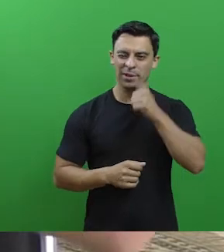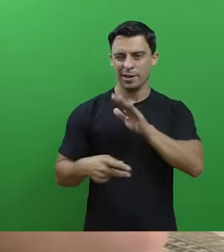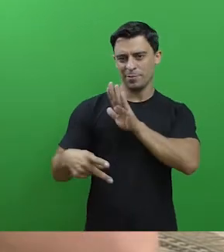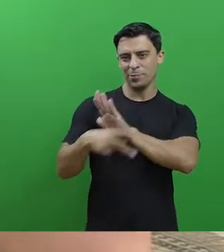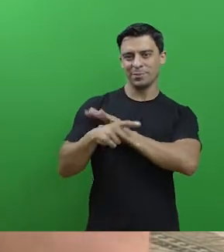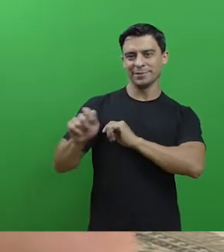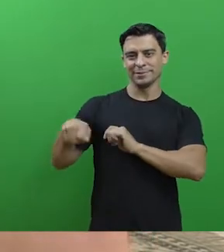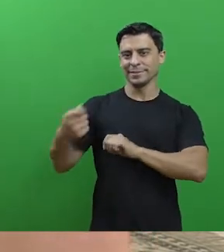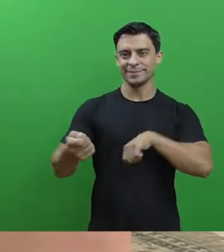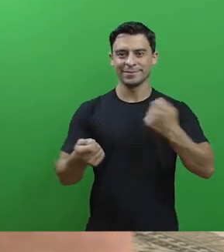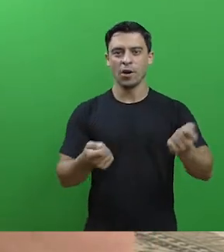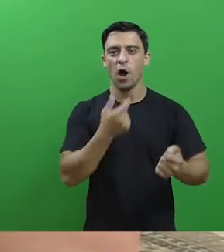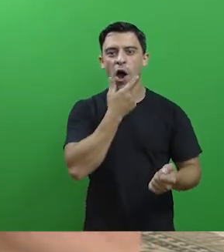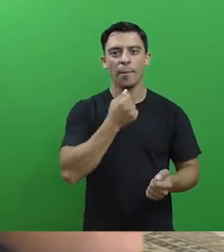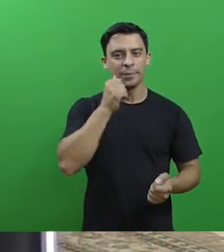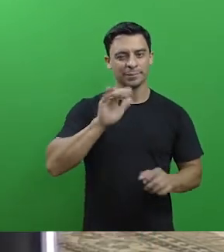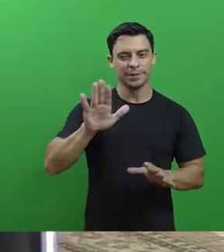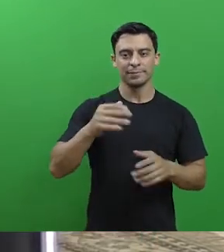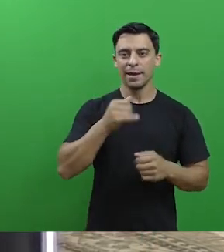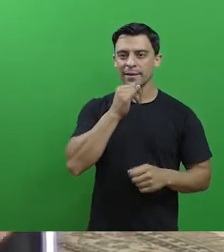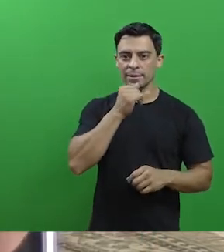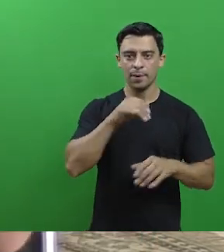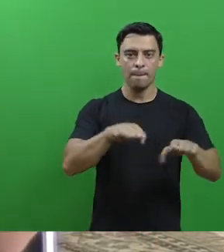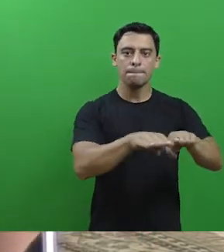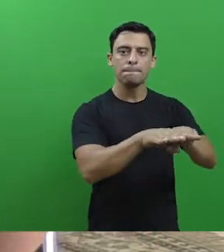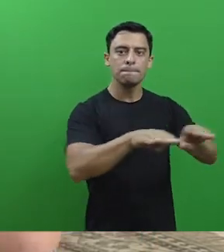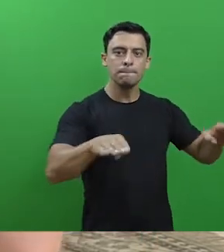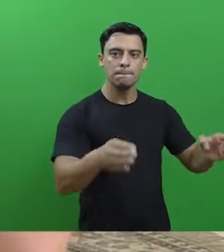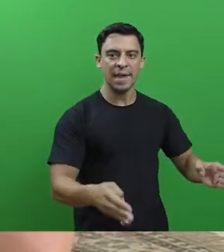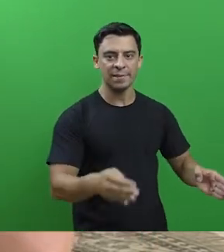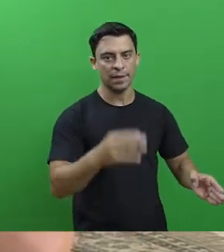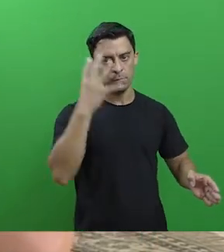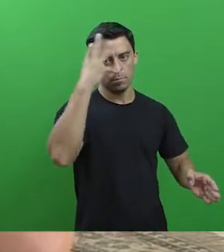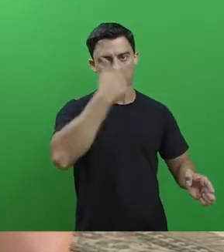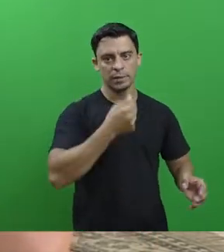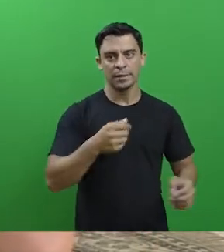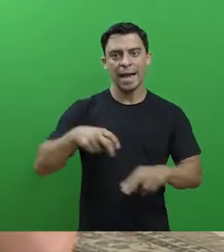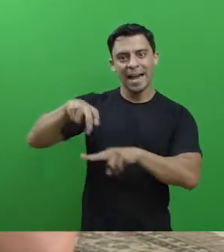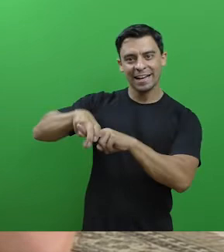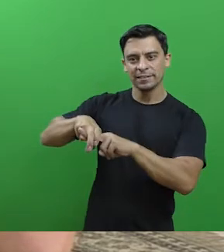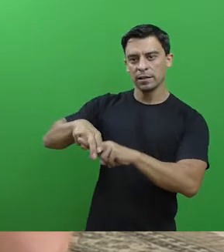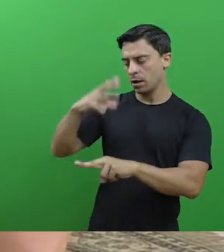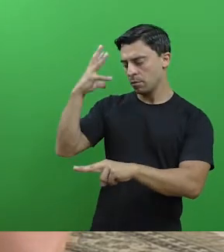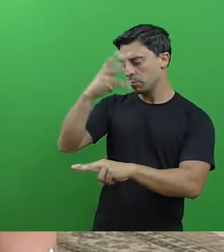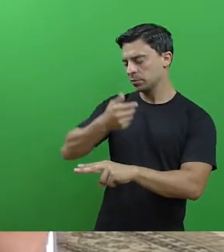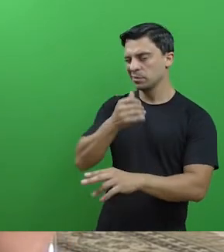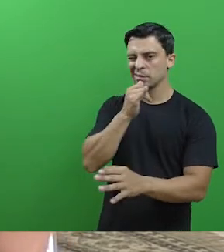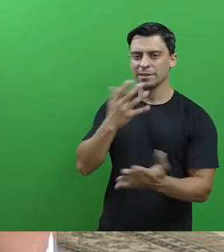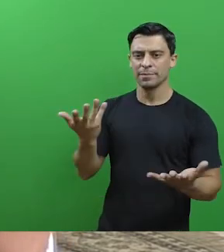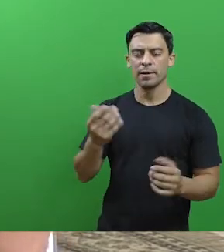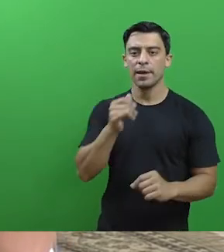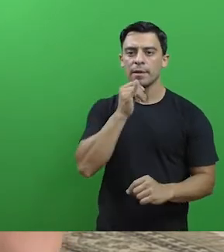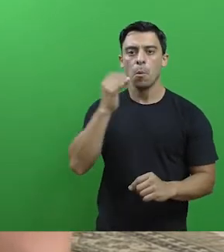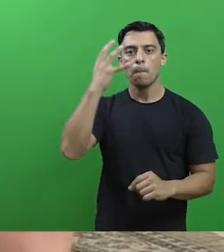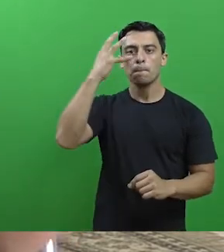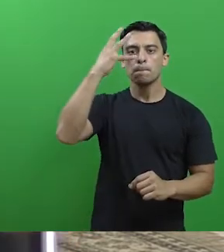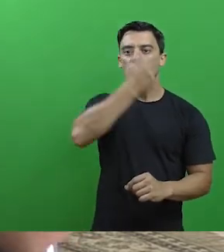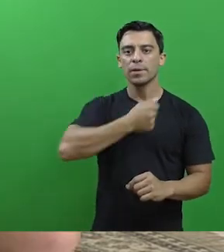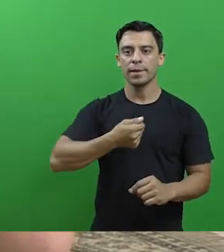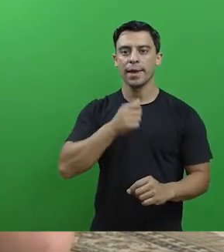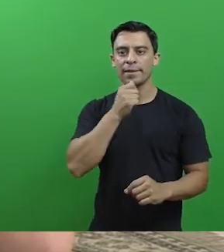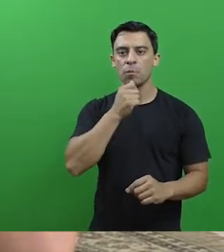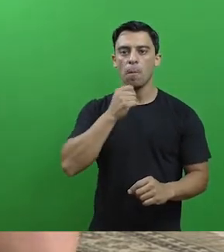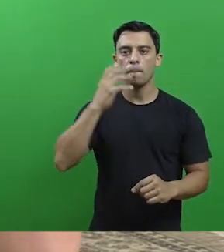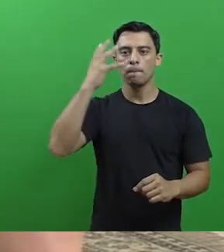posso dizer uma mesa bonita, uma cadeira bonita, né? Bonito. E se eu quero dizer bonita,